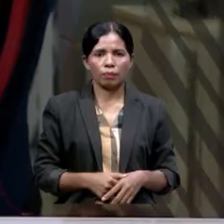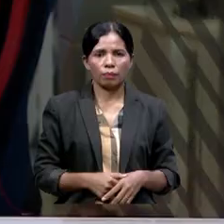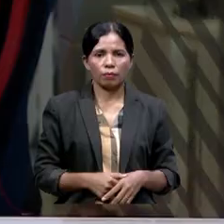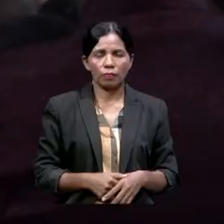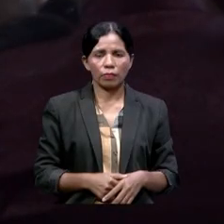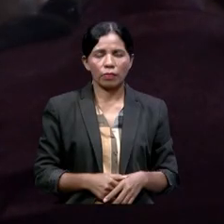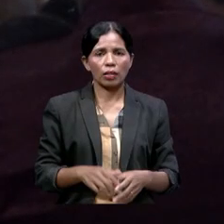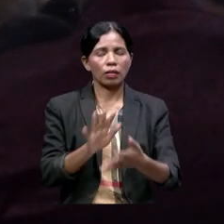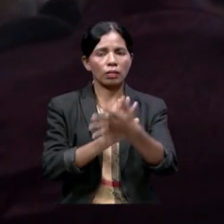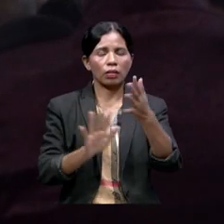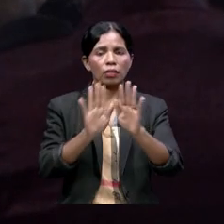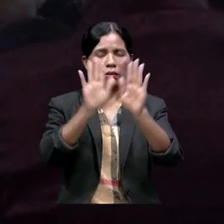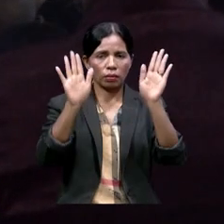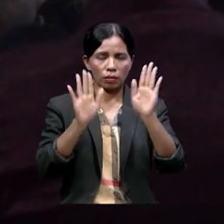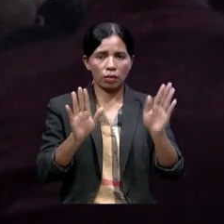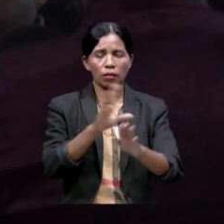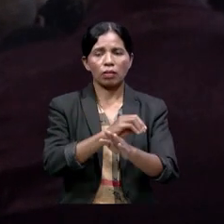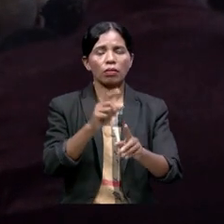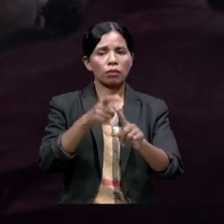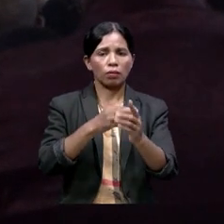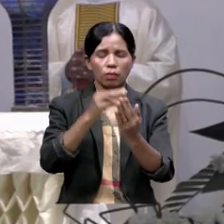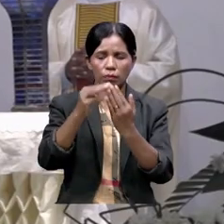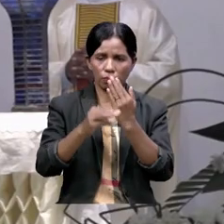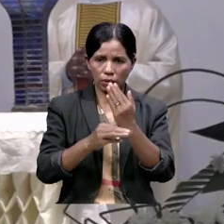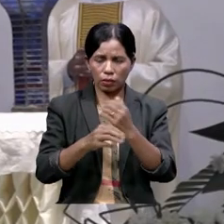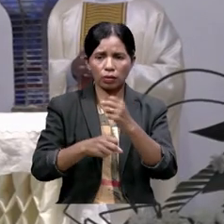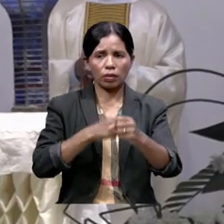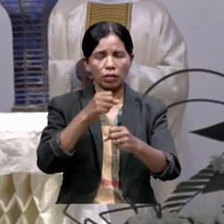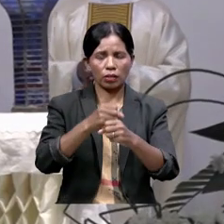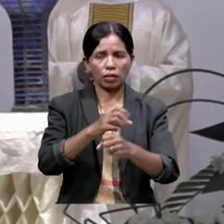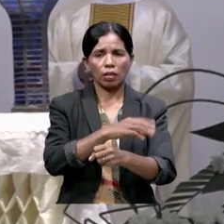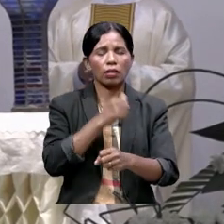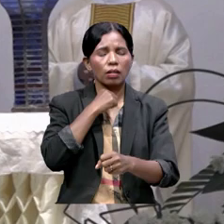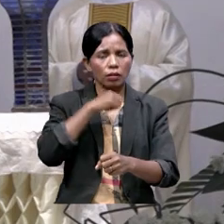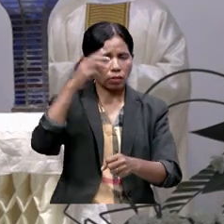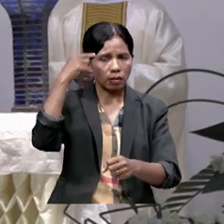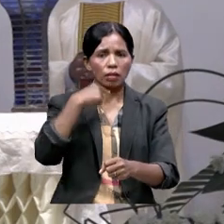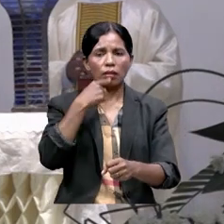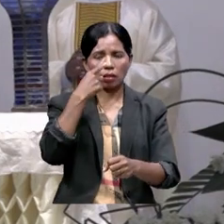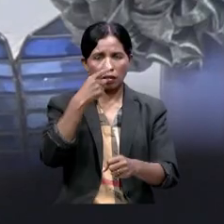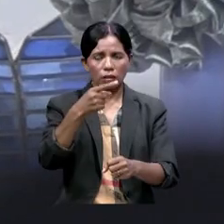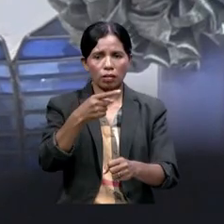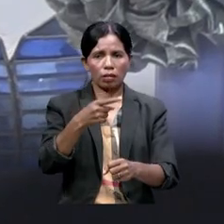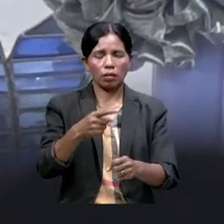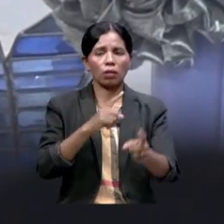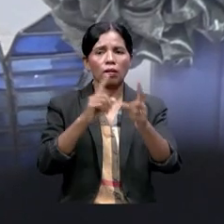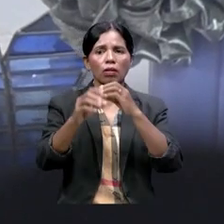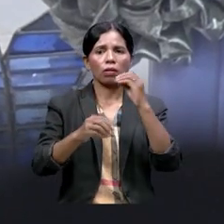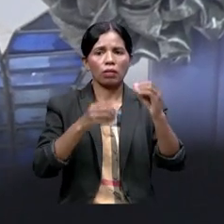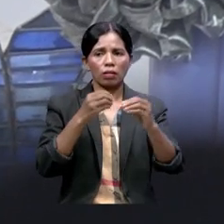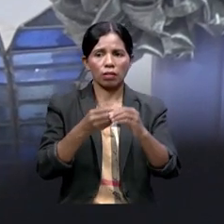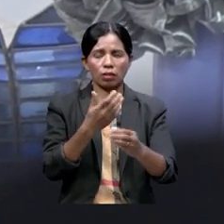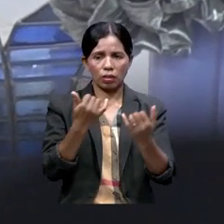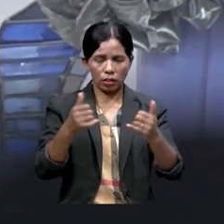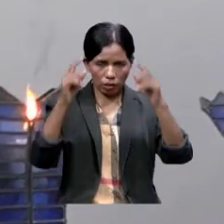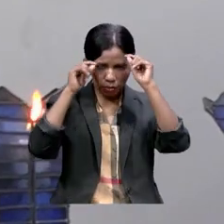E a celebração domingo ressurreição fulang março tinangne, Conferência Episcopal Timorense, hatone observação crítico da situação atual